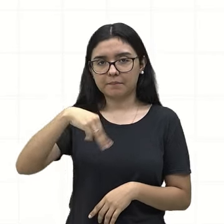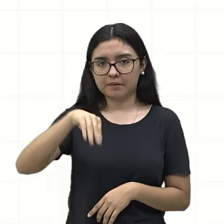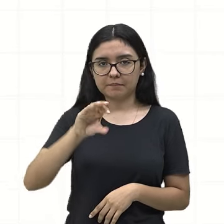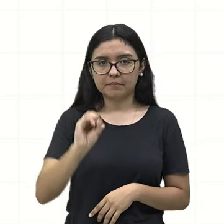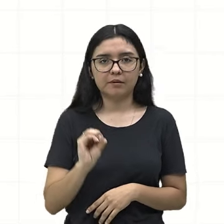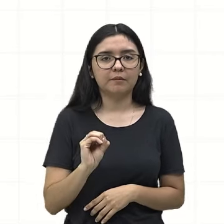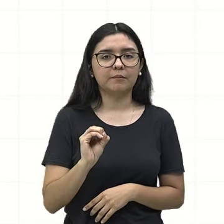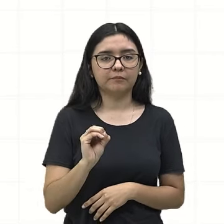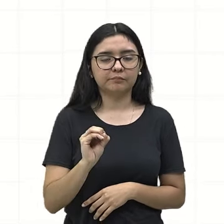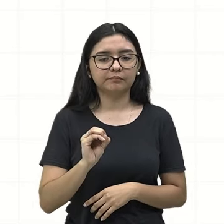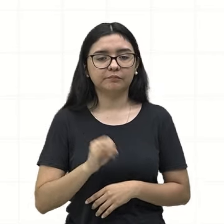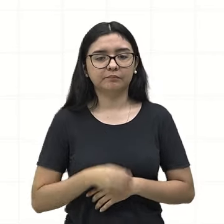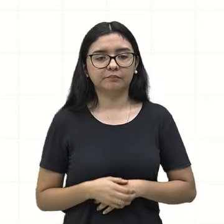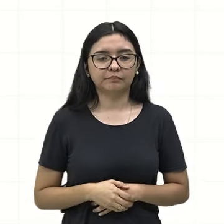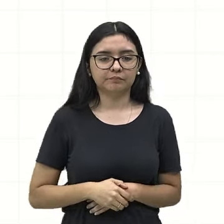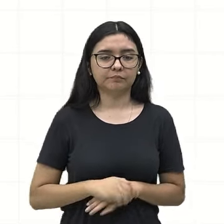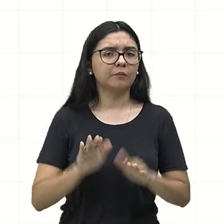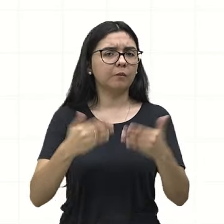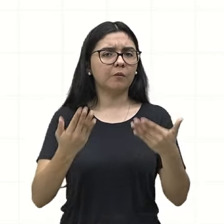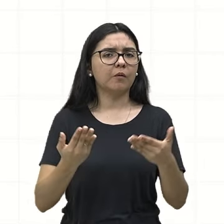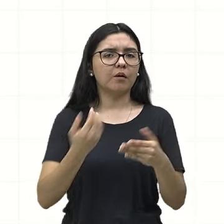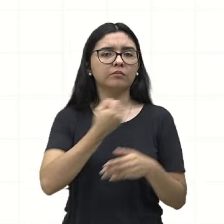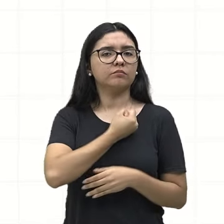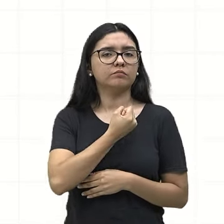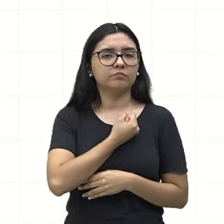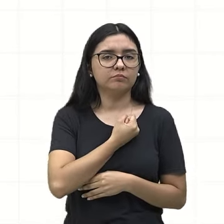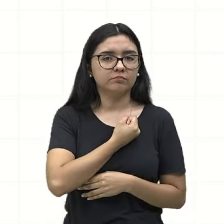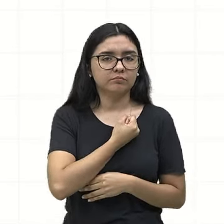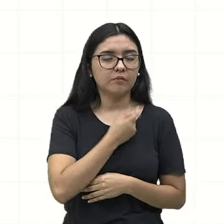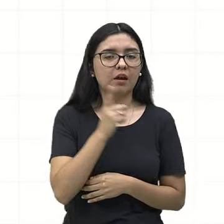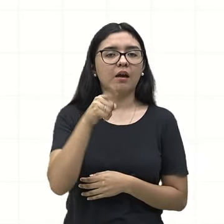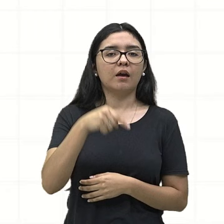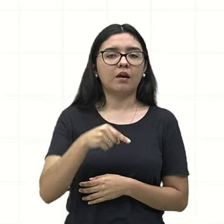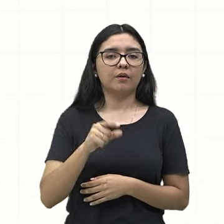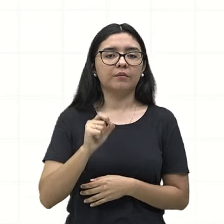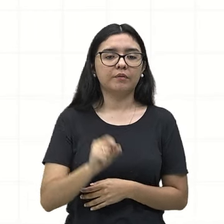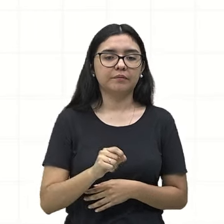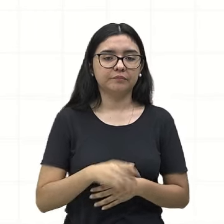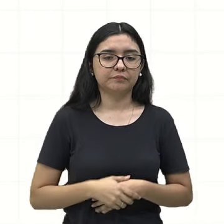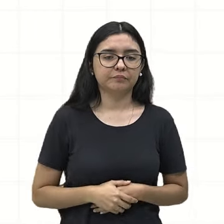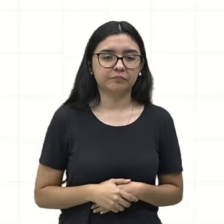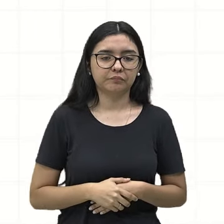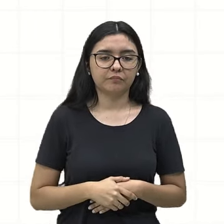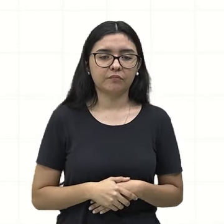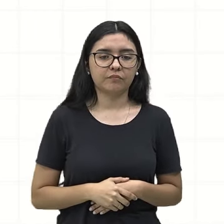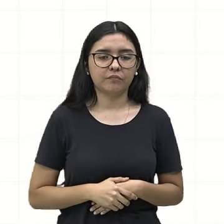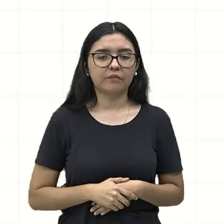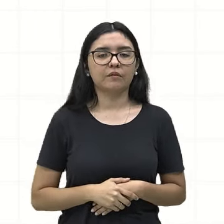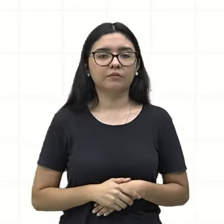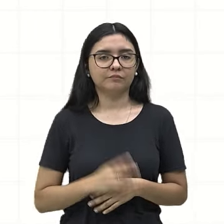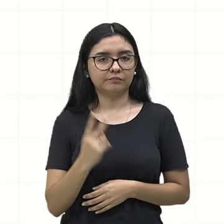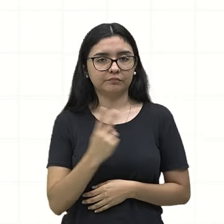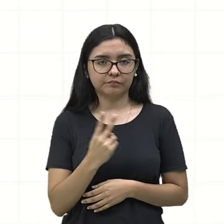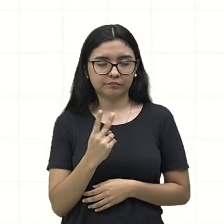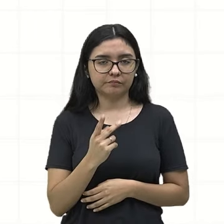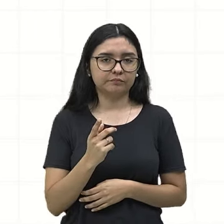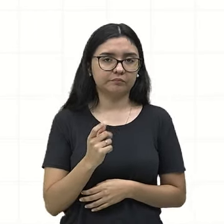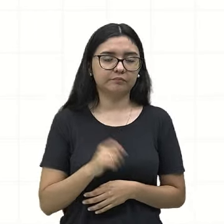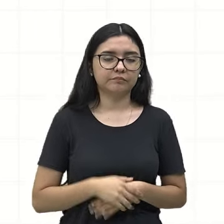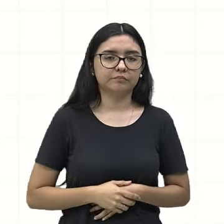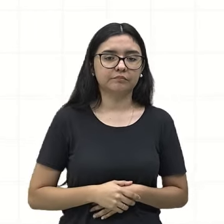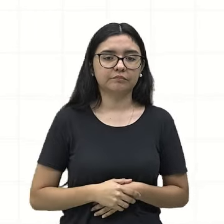é primo. E quem é ele? Ao mesmo tempo, olha só, é par e é primo ao mesmo